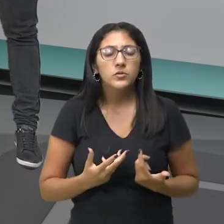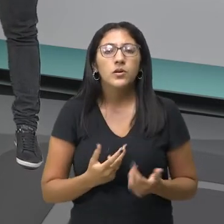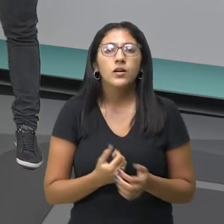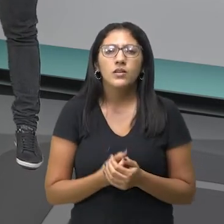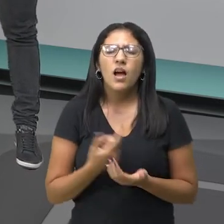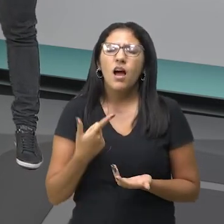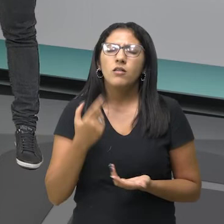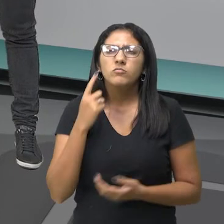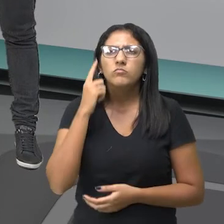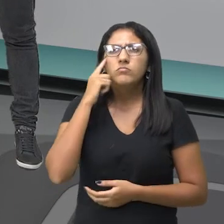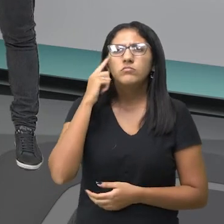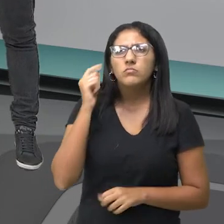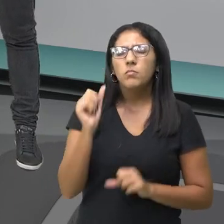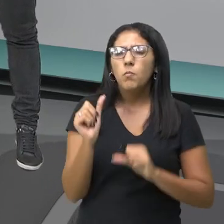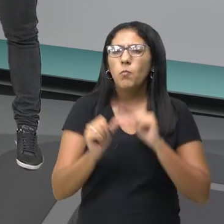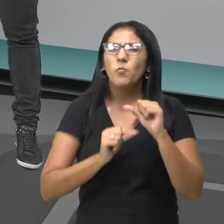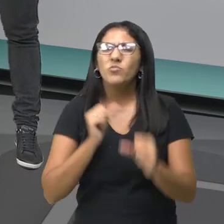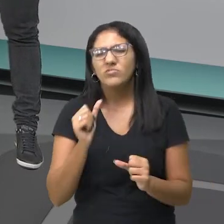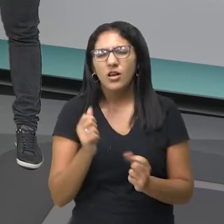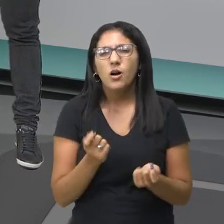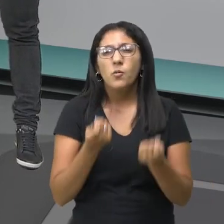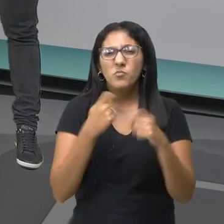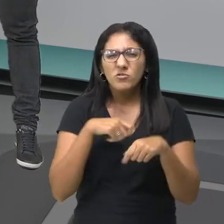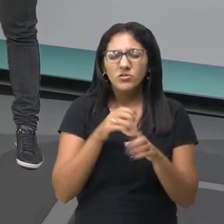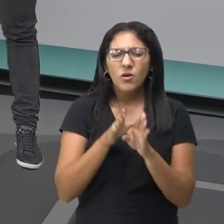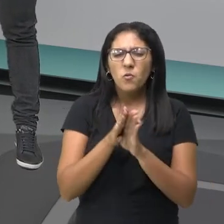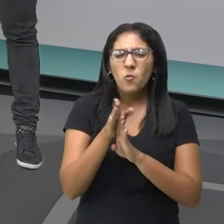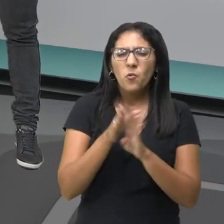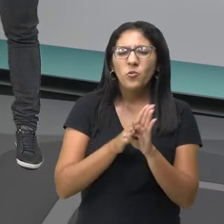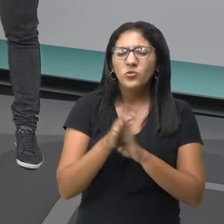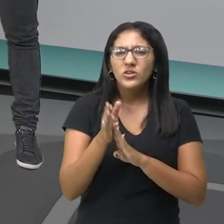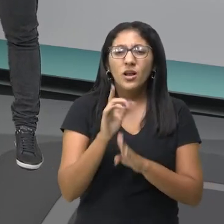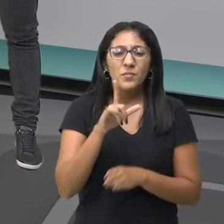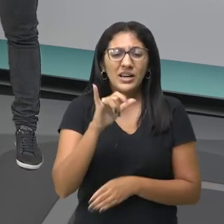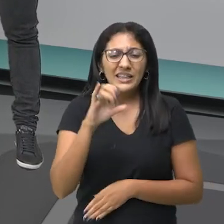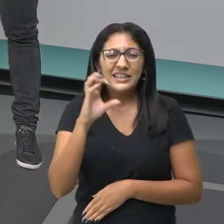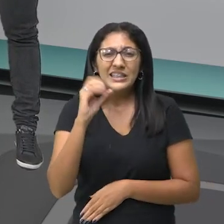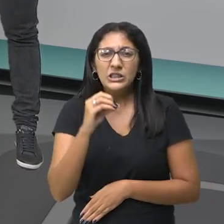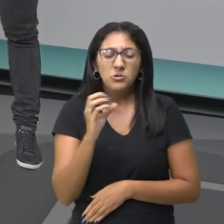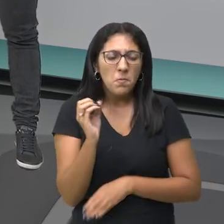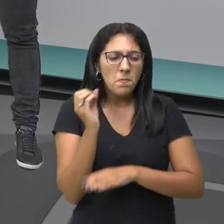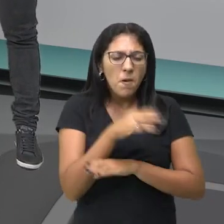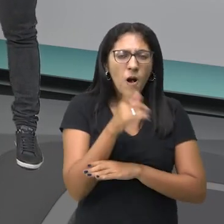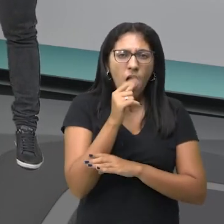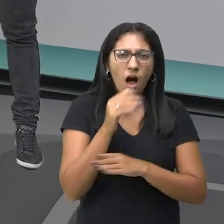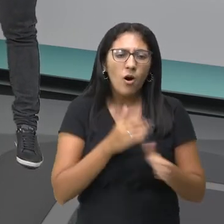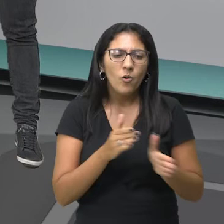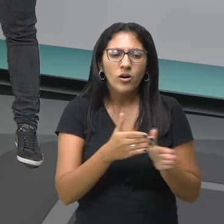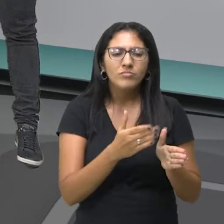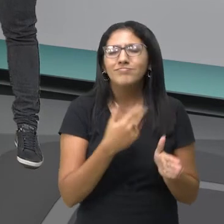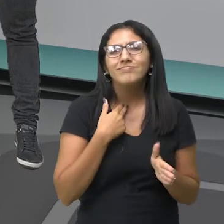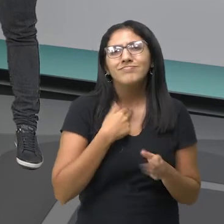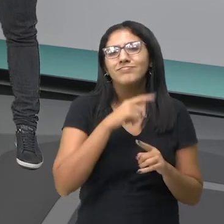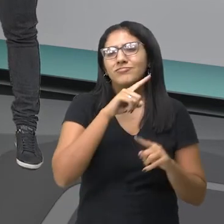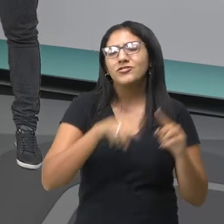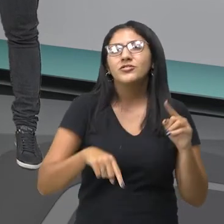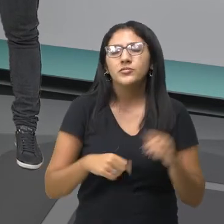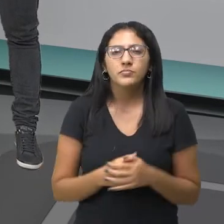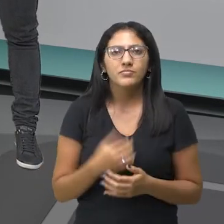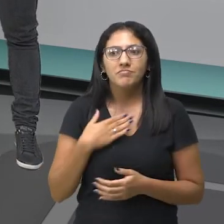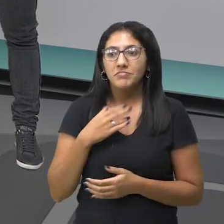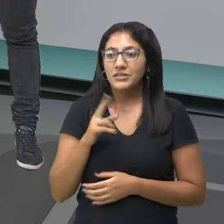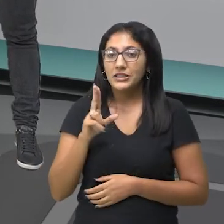essa realidade, para que as pessoas parem de jogar lixos nos igarapés. Nunca tinha trabalhado